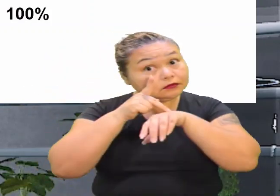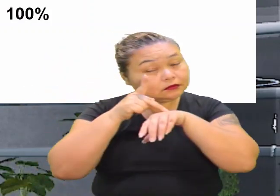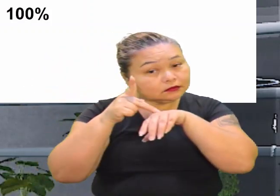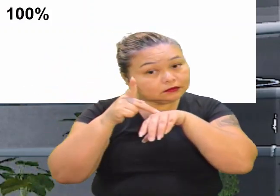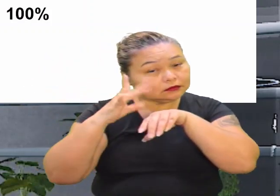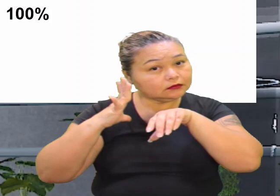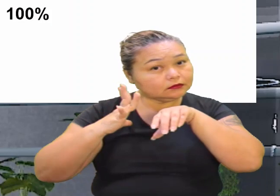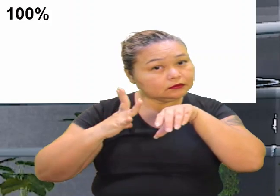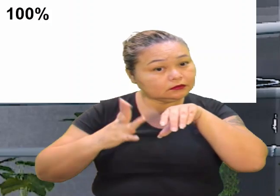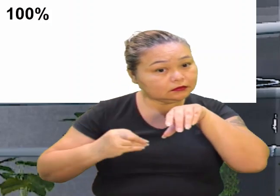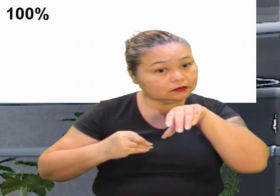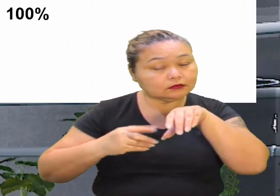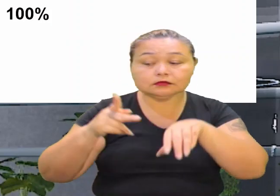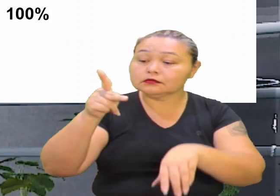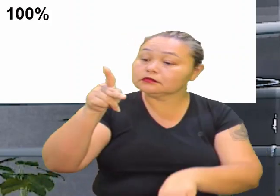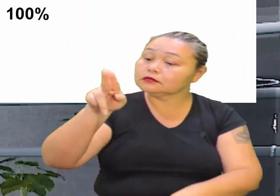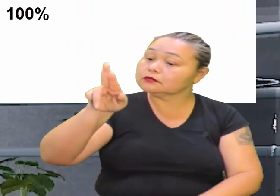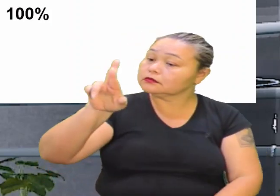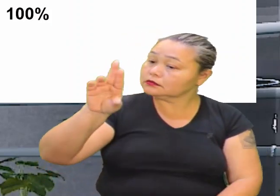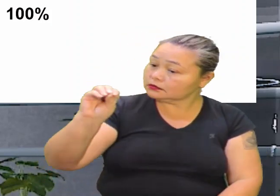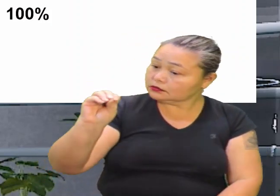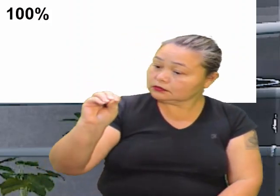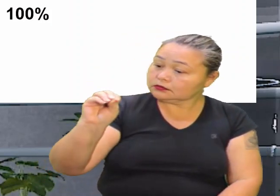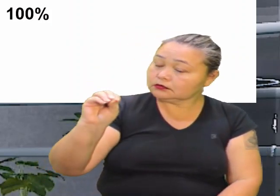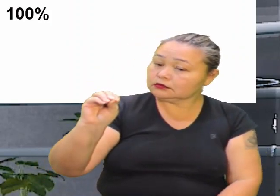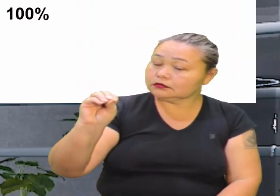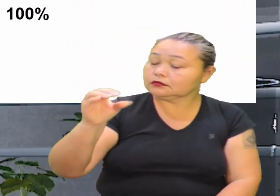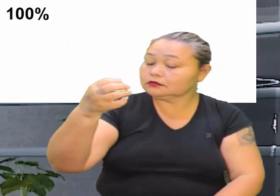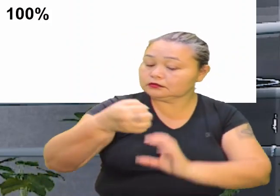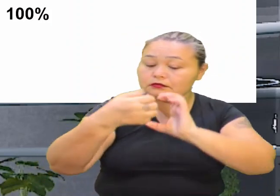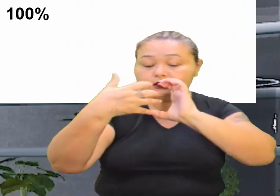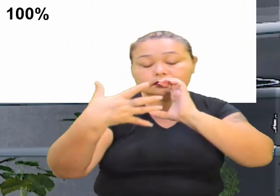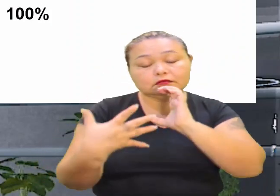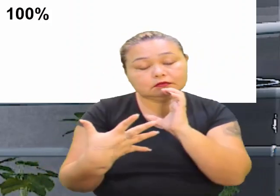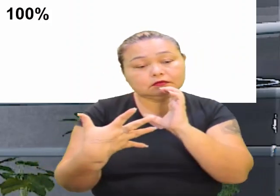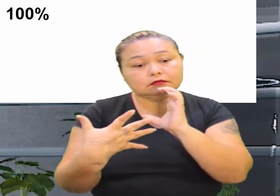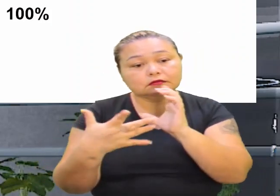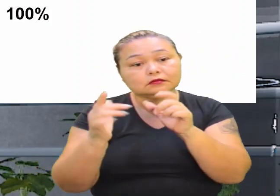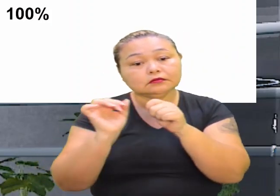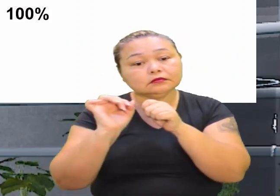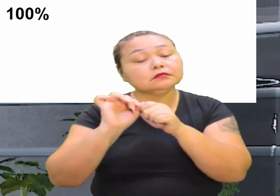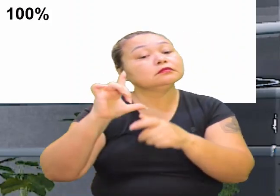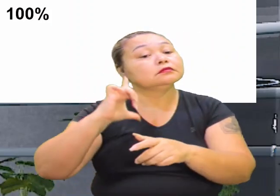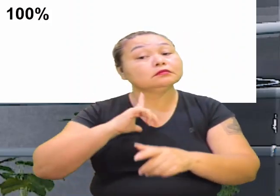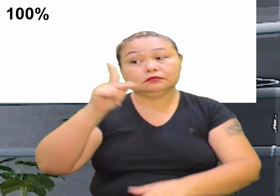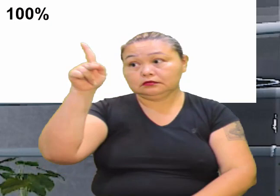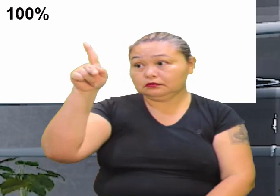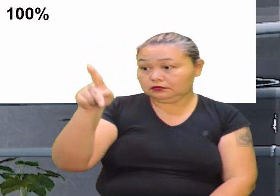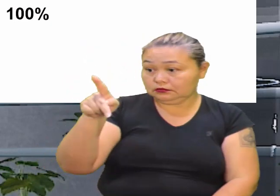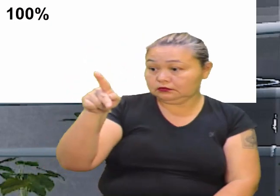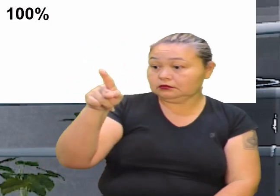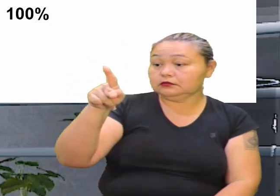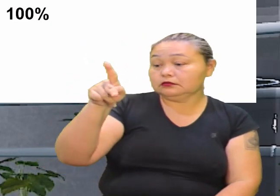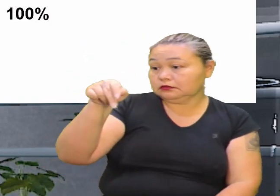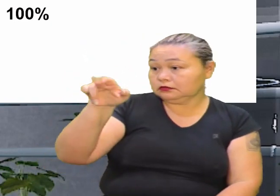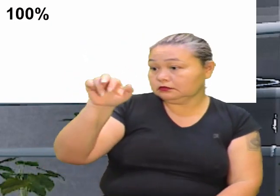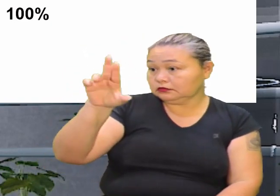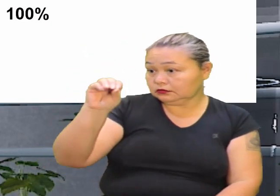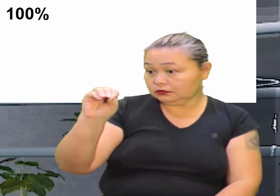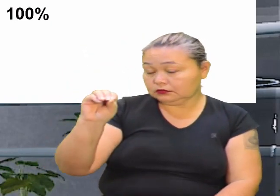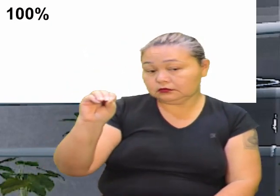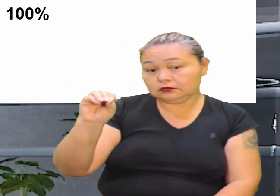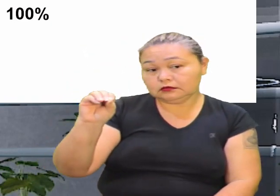pegar a teoria do puro, trabalhar somente com características aonde o P parental de